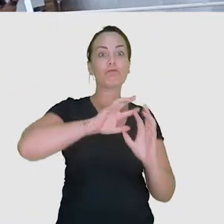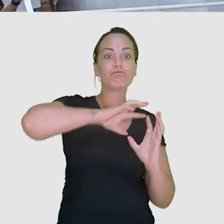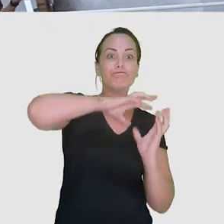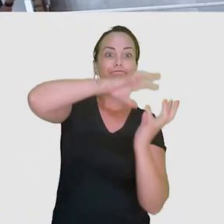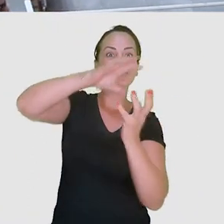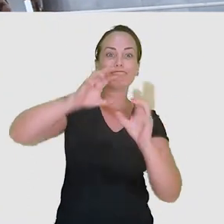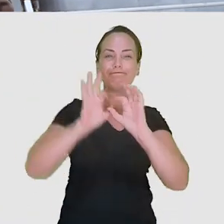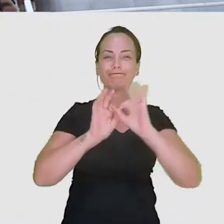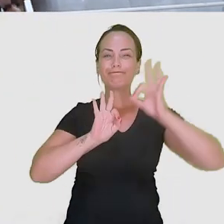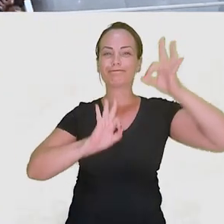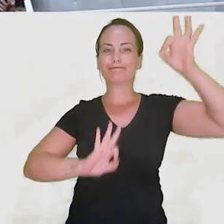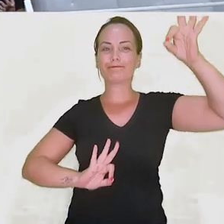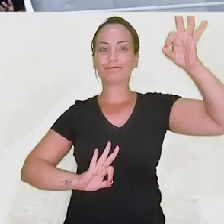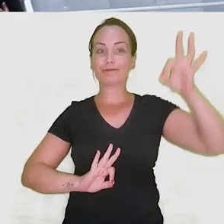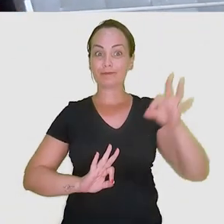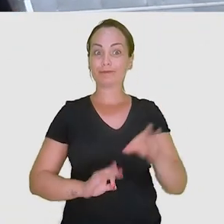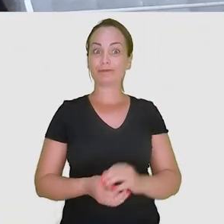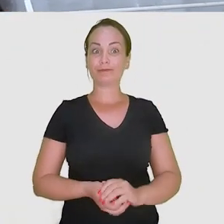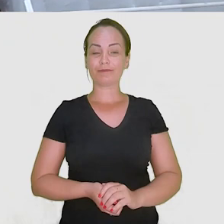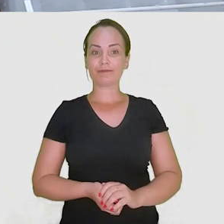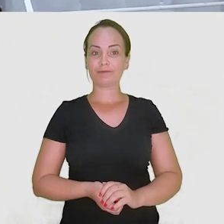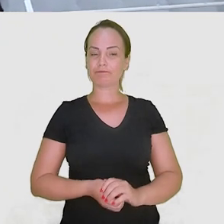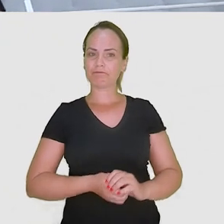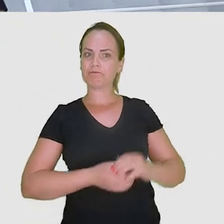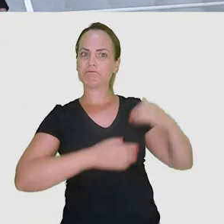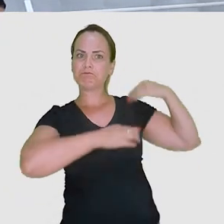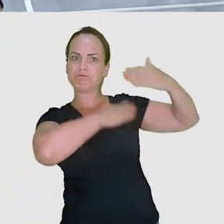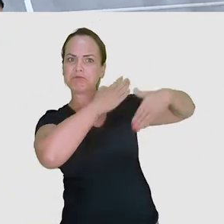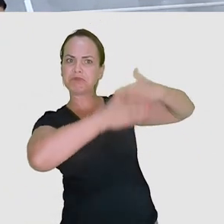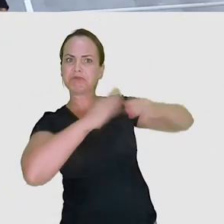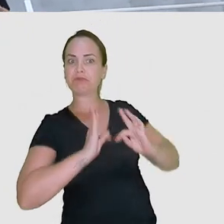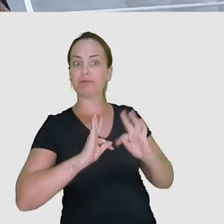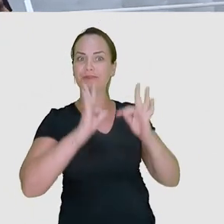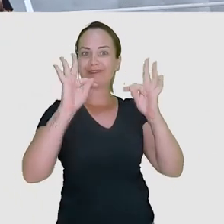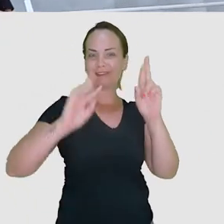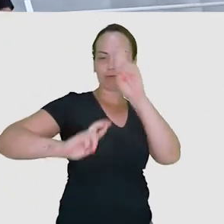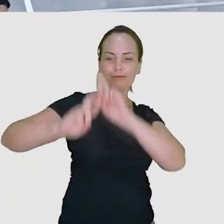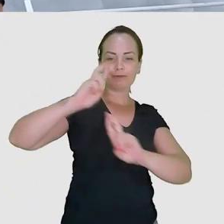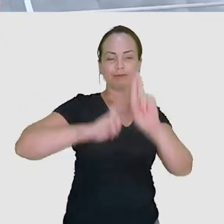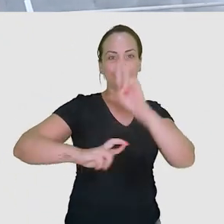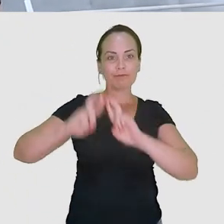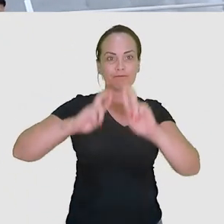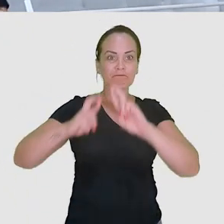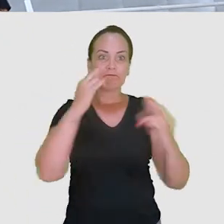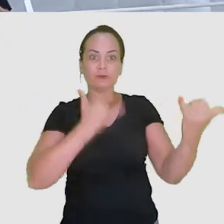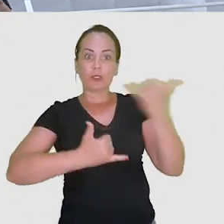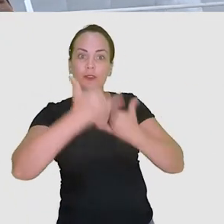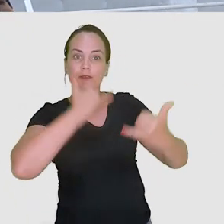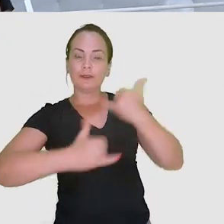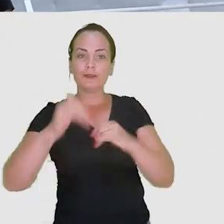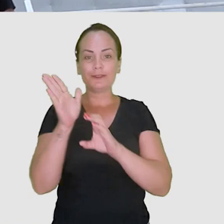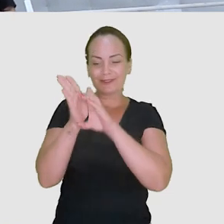E baseado nessa evolução tecnológica e observação de dados científicos, somos